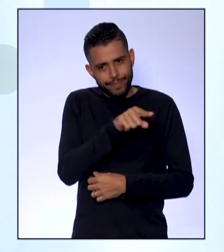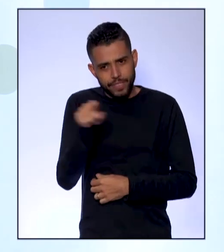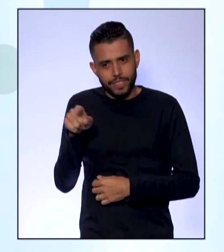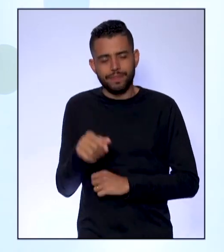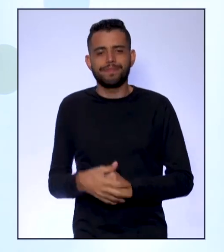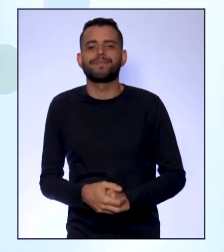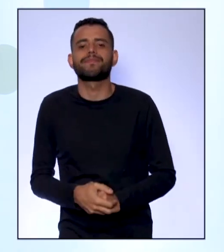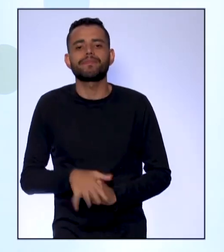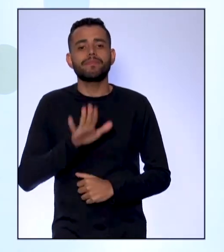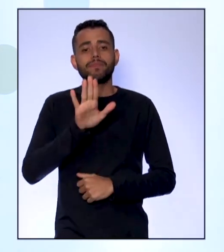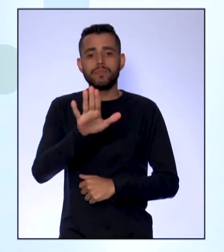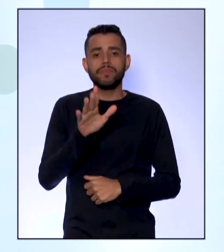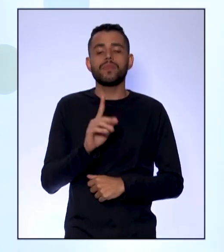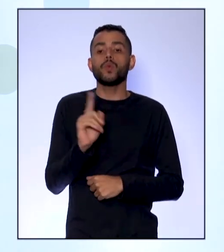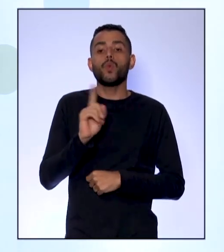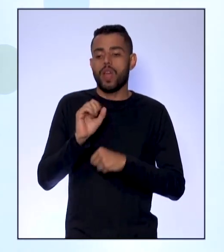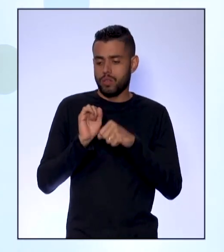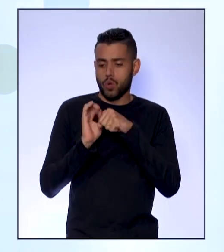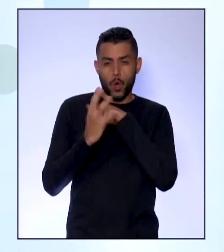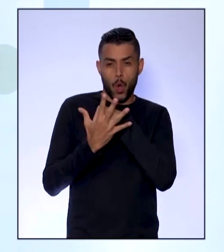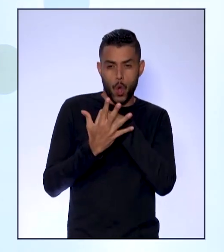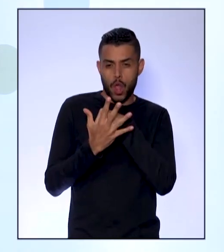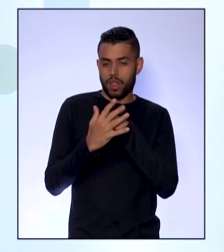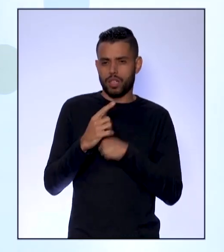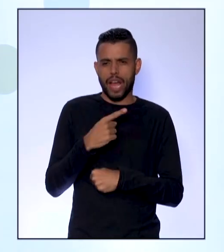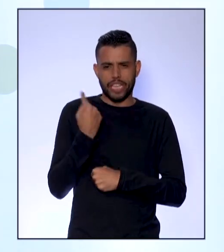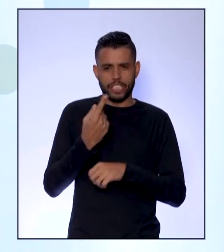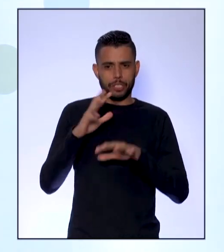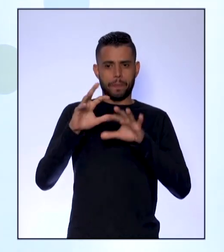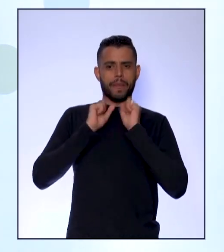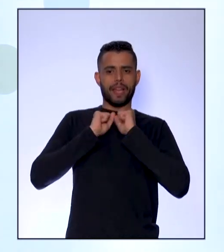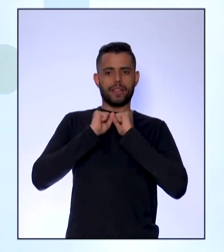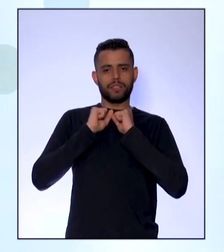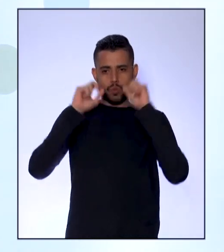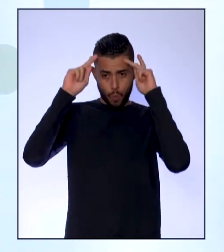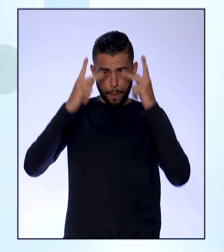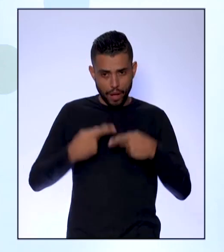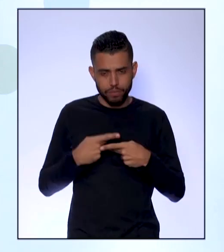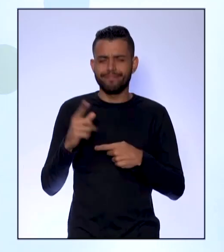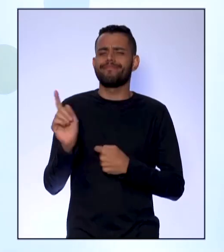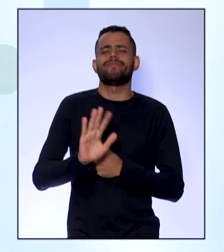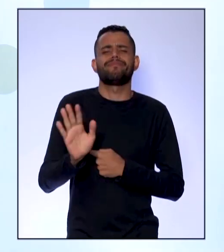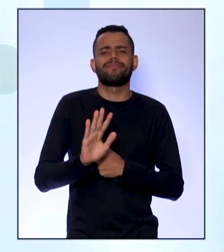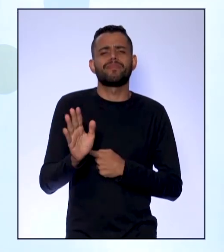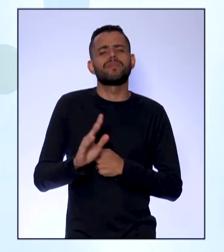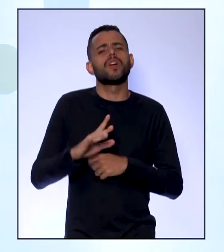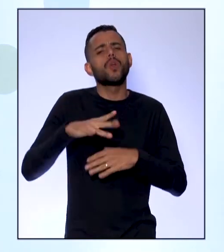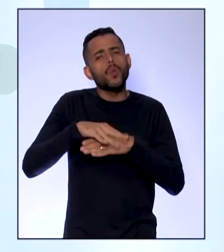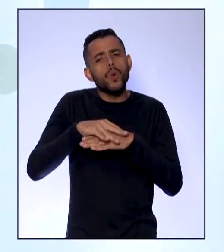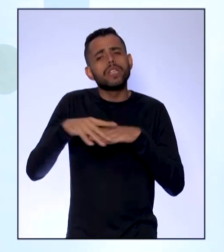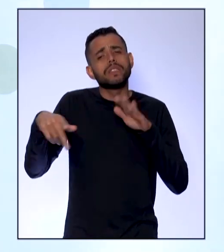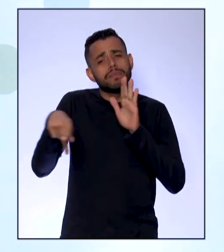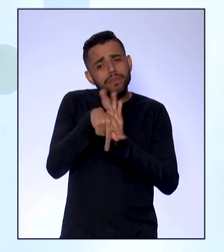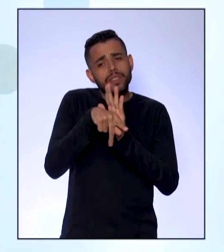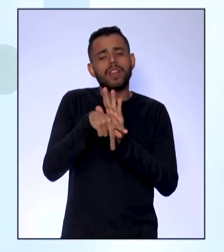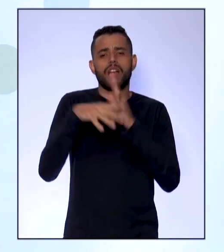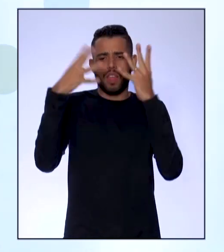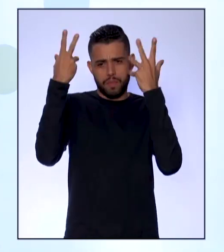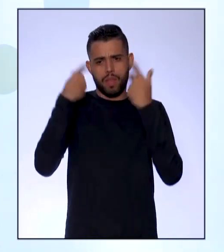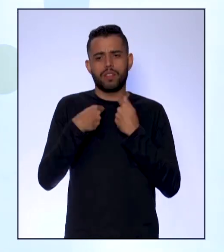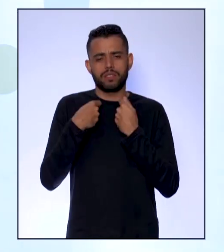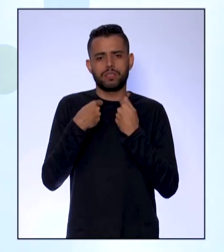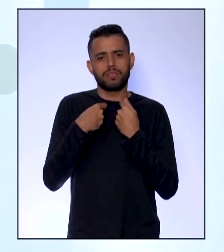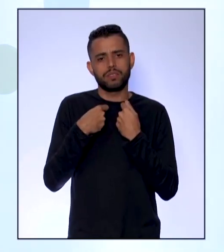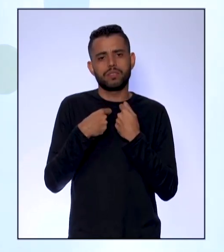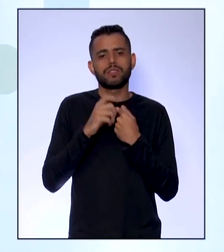é o coronavírus que nós pegamos. Ele não transmite pra gente. É uma doença específica de animais. Tá? É